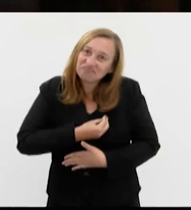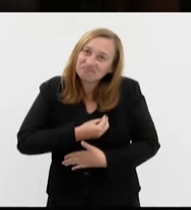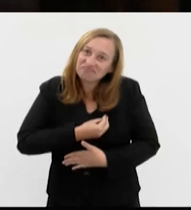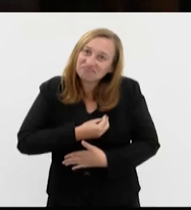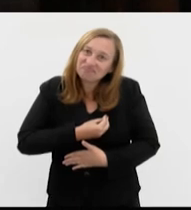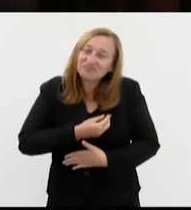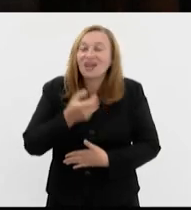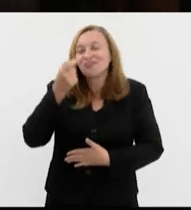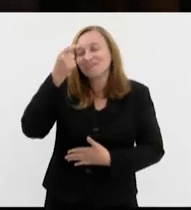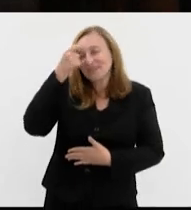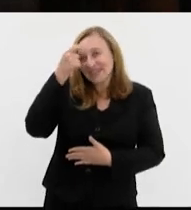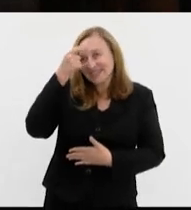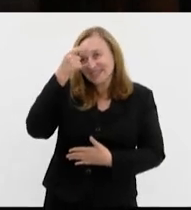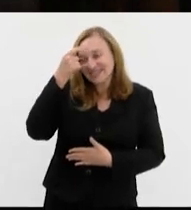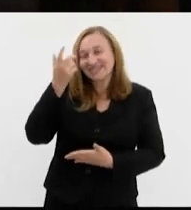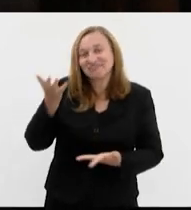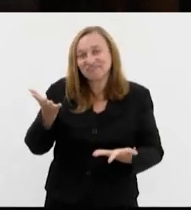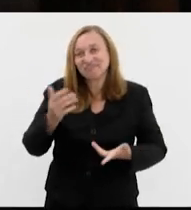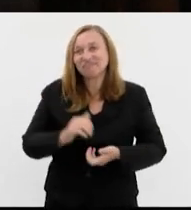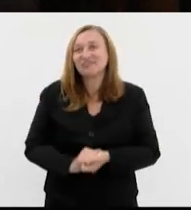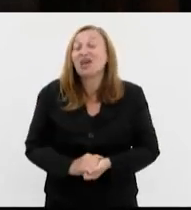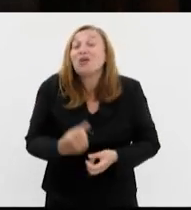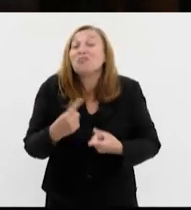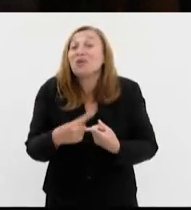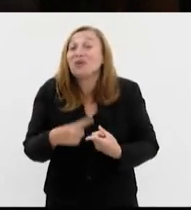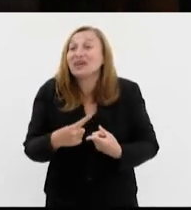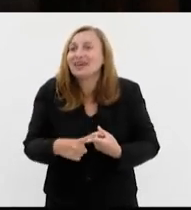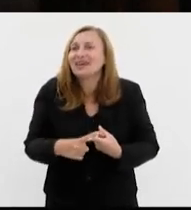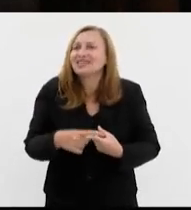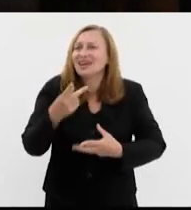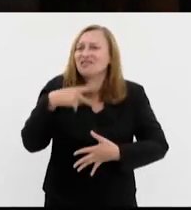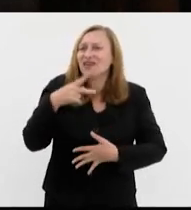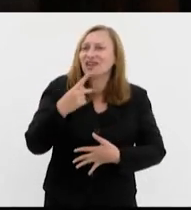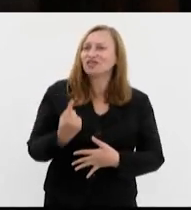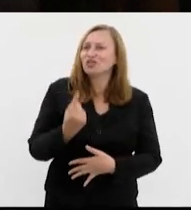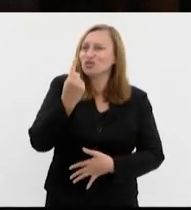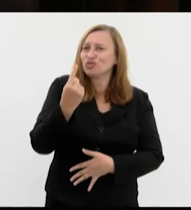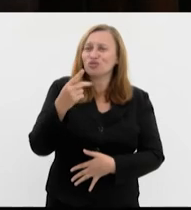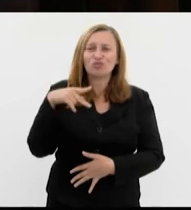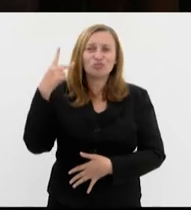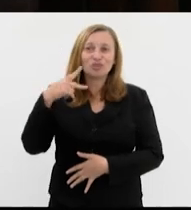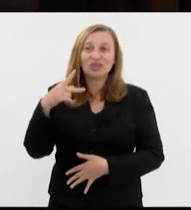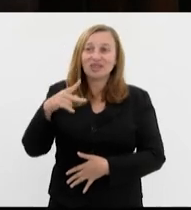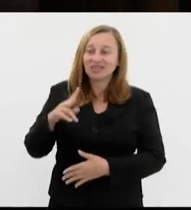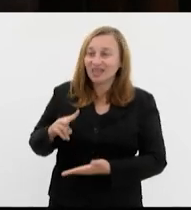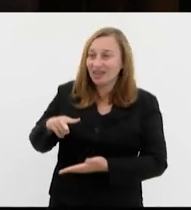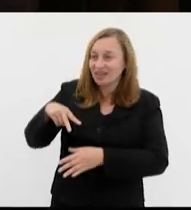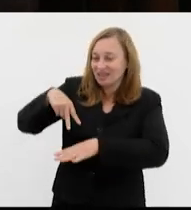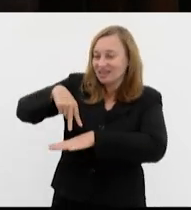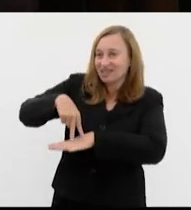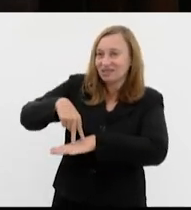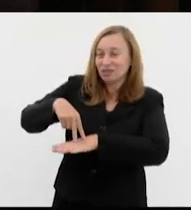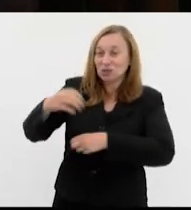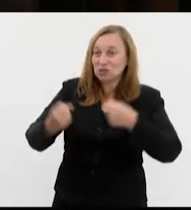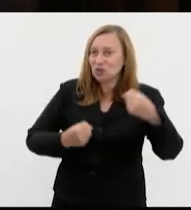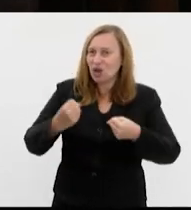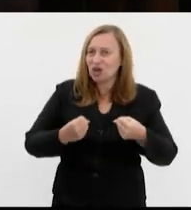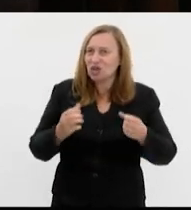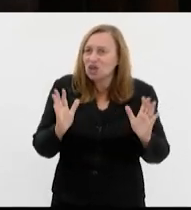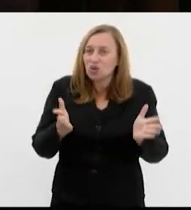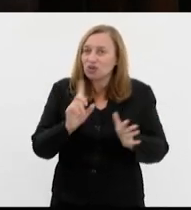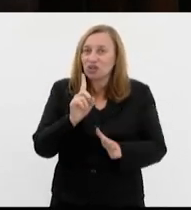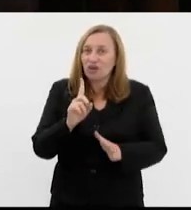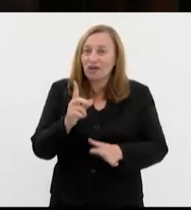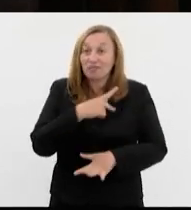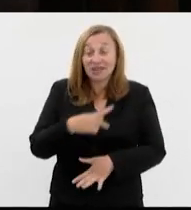na minha mente, na minha cabeça, porque a gente está falando de um político que estava em cima de um carro, que hoje não é mais presidente do